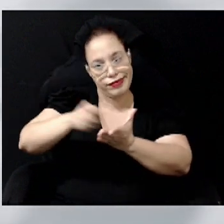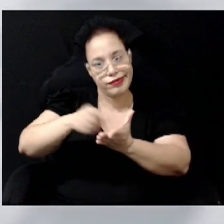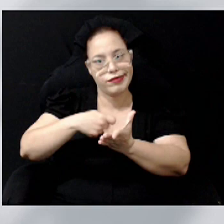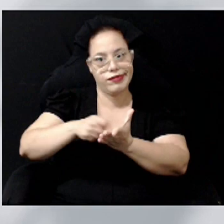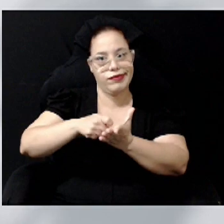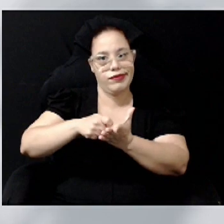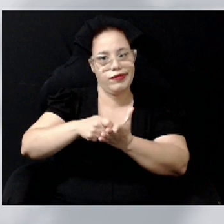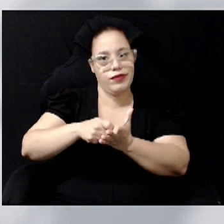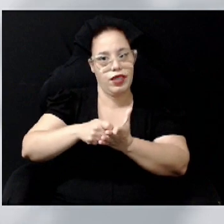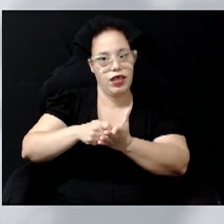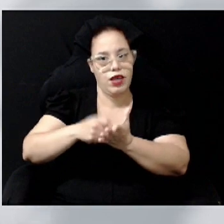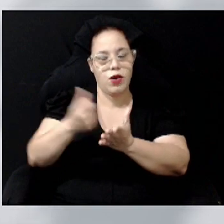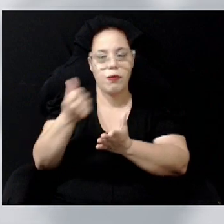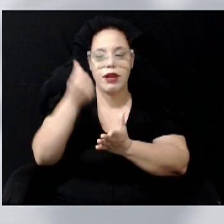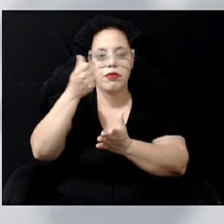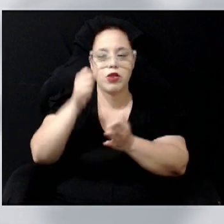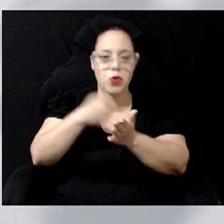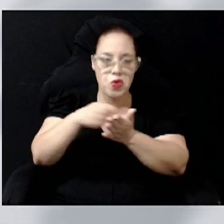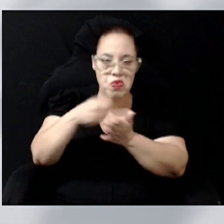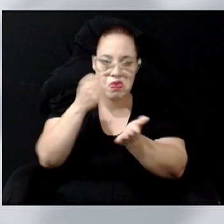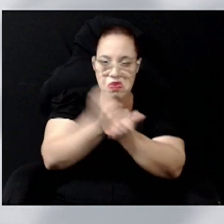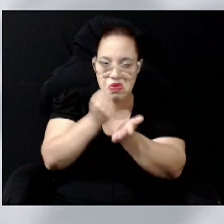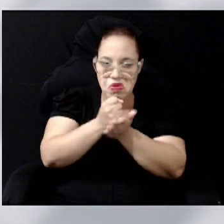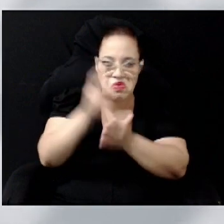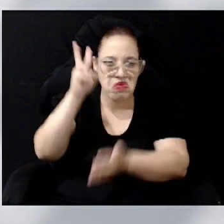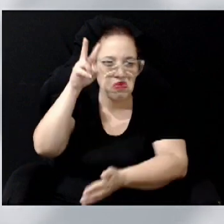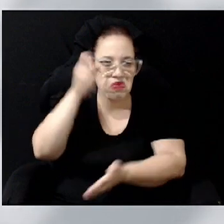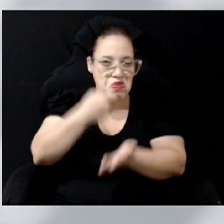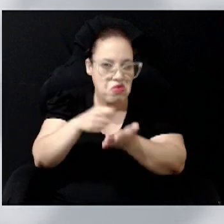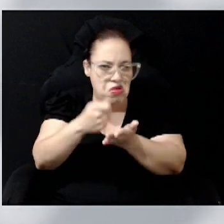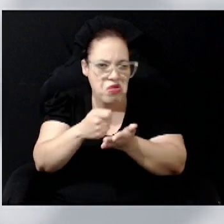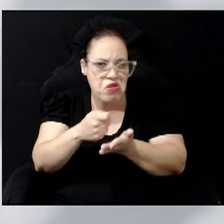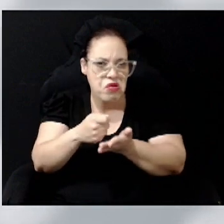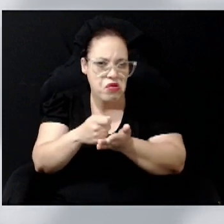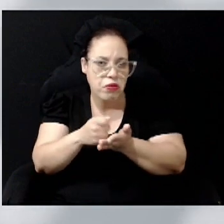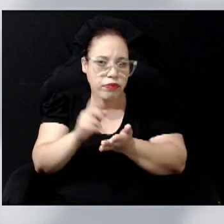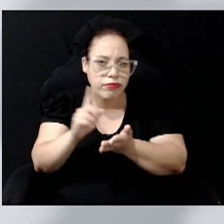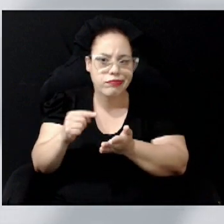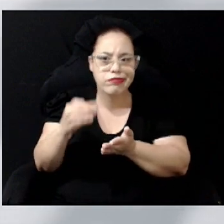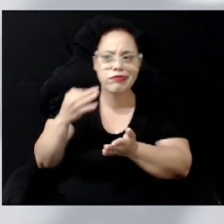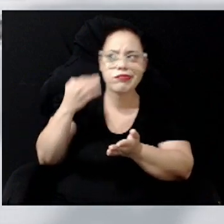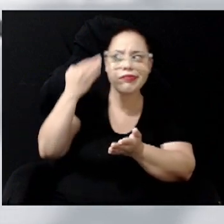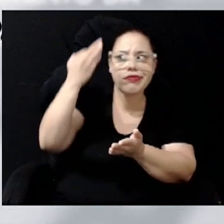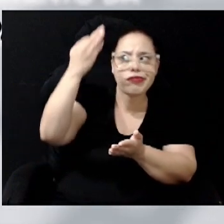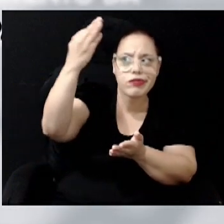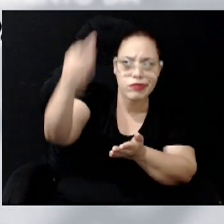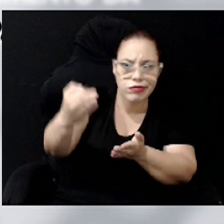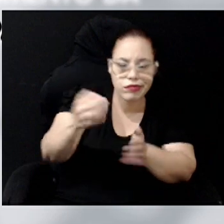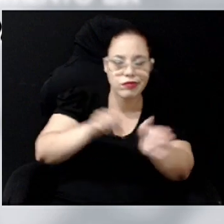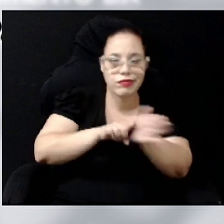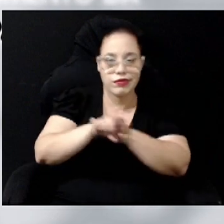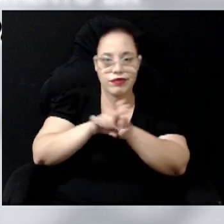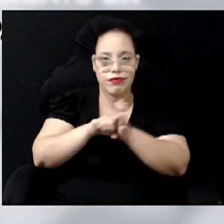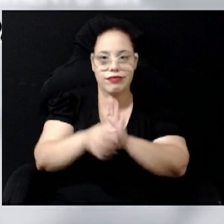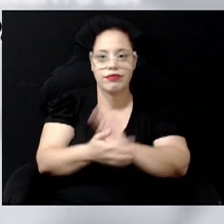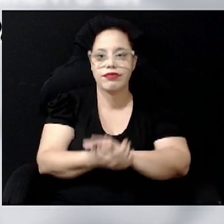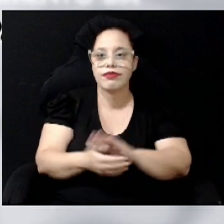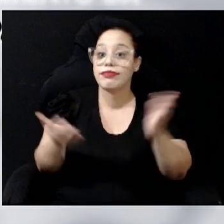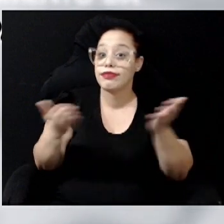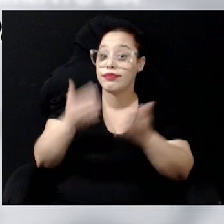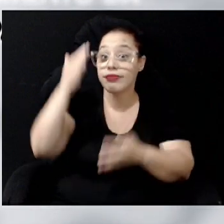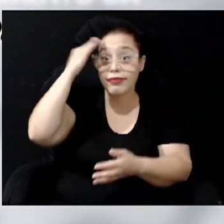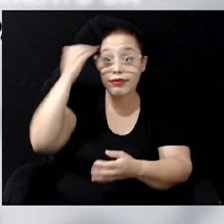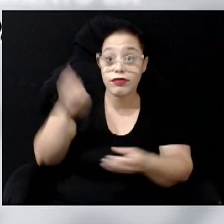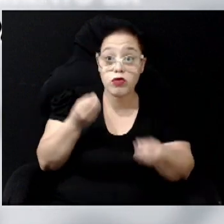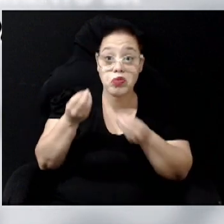aparecer os primeiros registros históricos escritos e, mais para a frente, as pesquisas. Hoje, sabemos que ainda